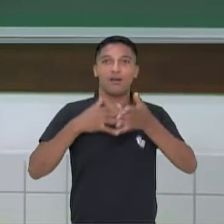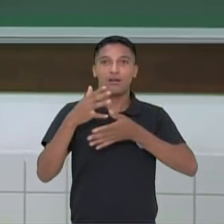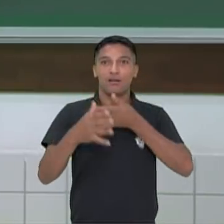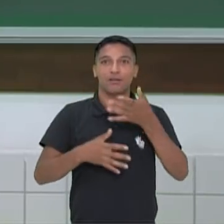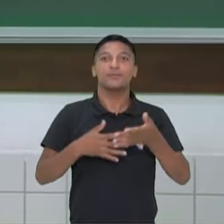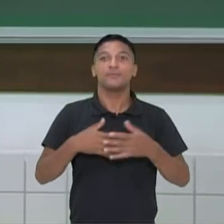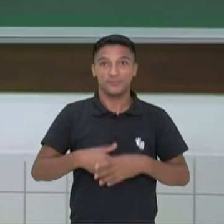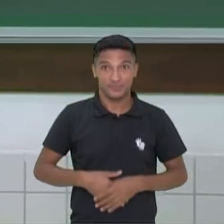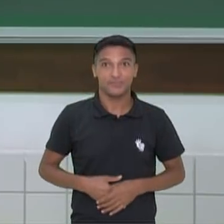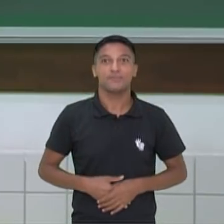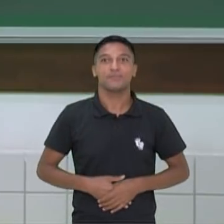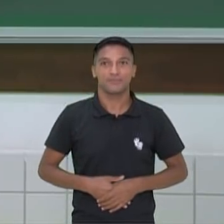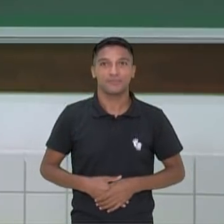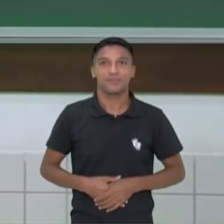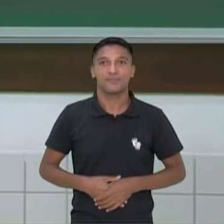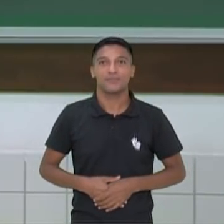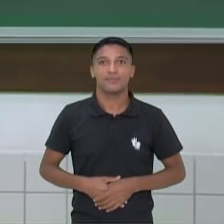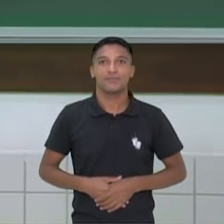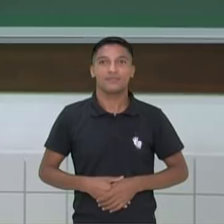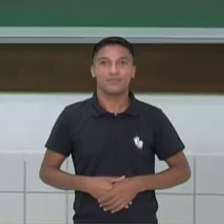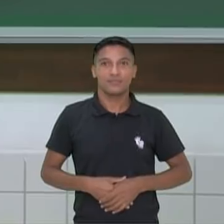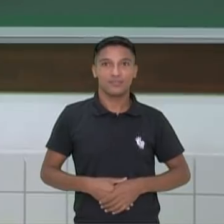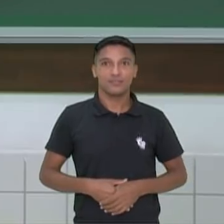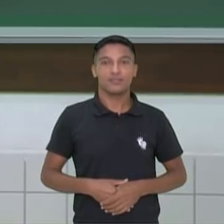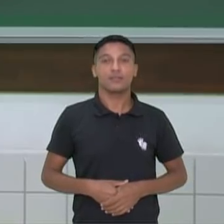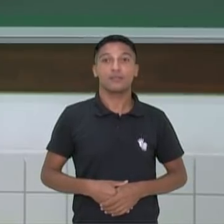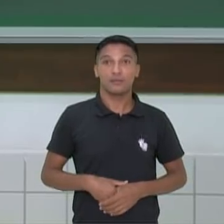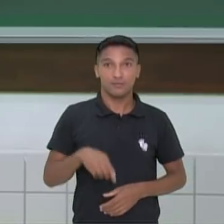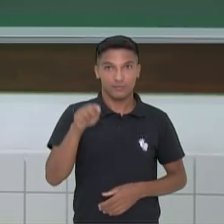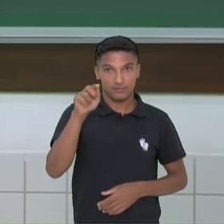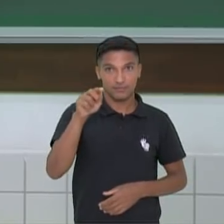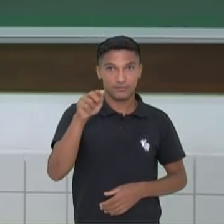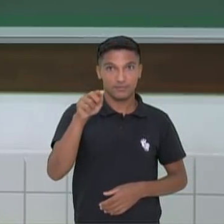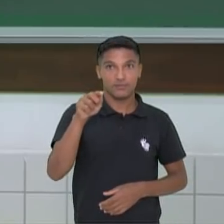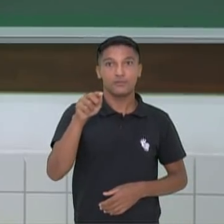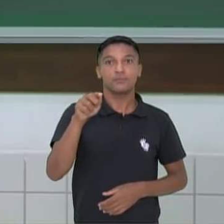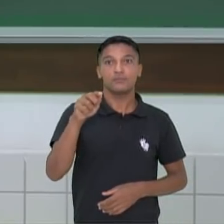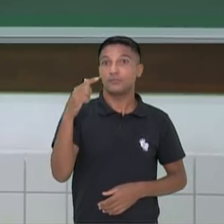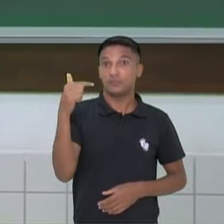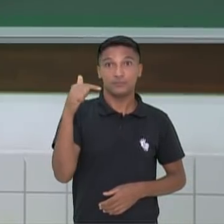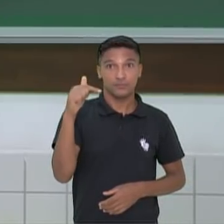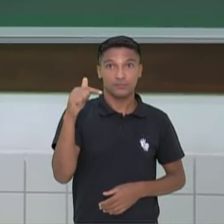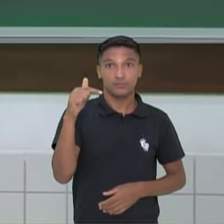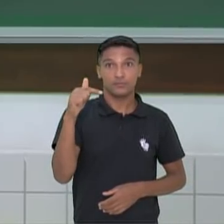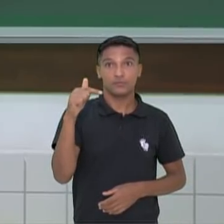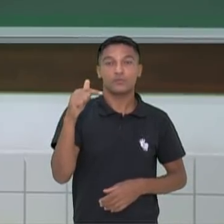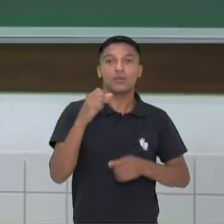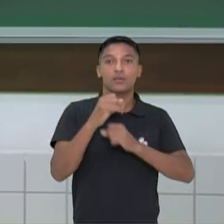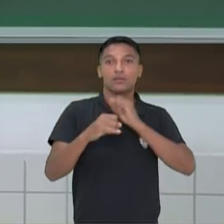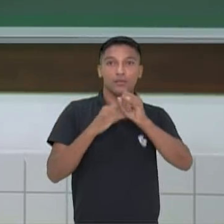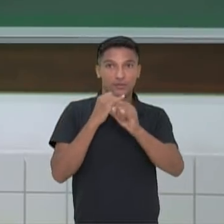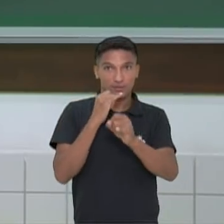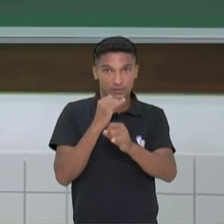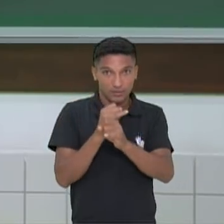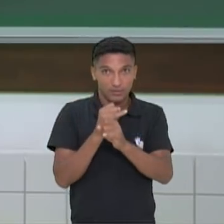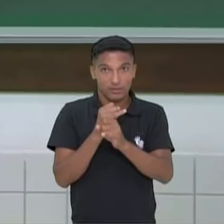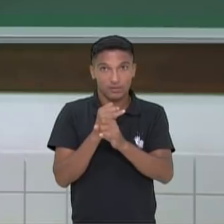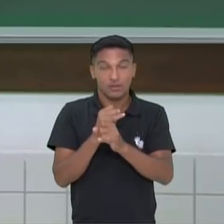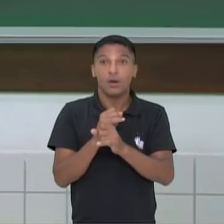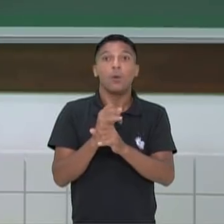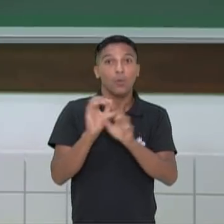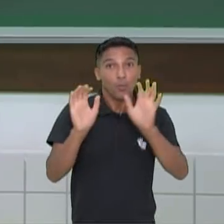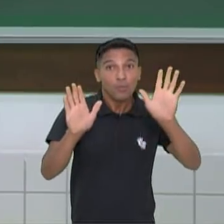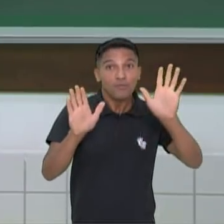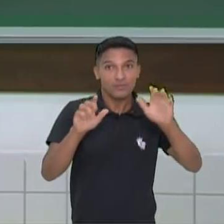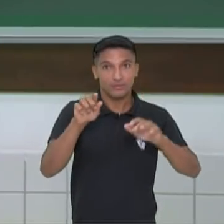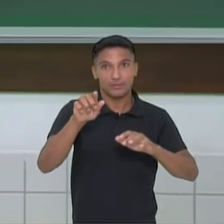Libras. Lembrando vocês ainda, se você não tem acesso, não está assistindo às aulas, se você está